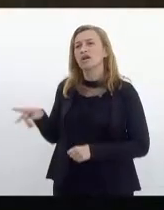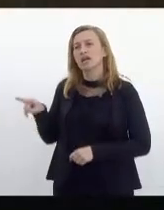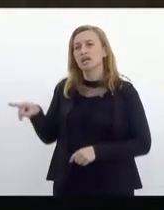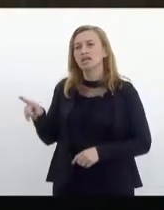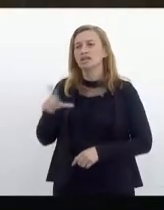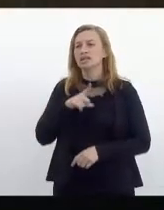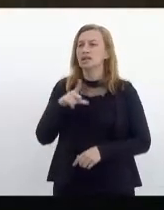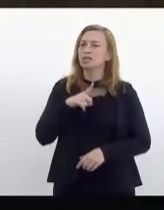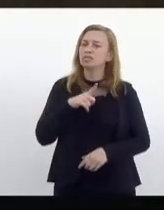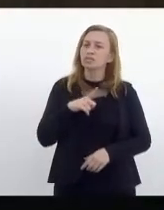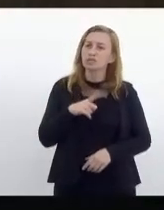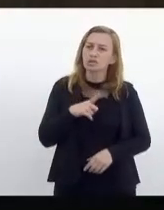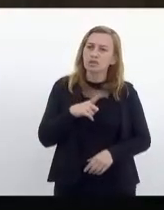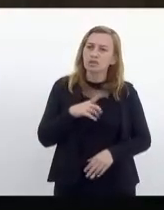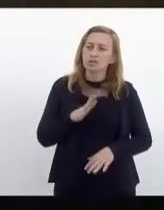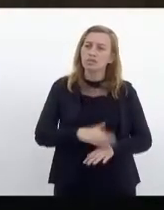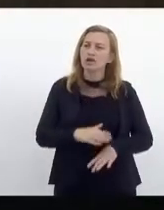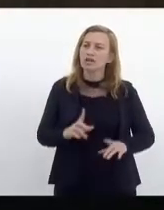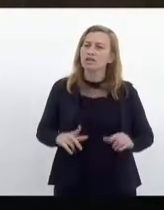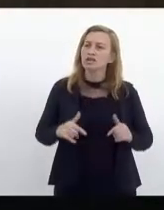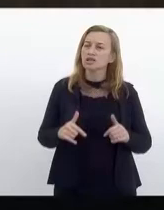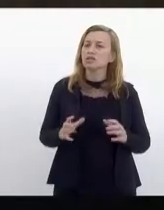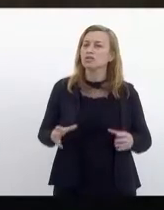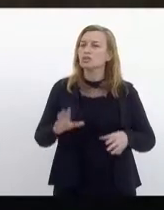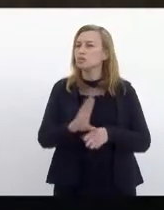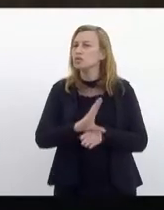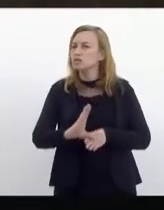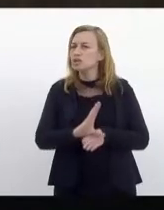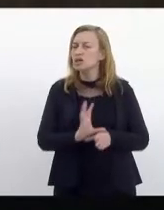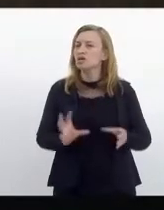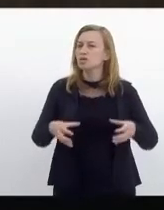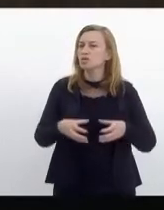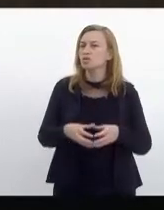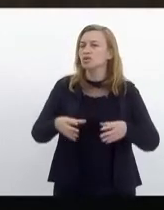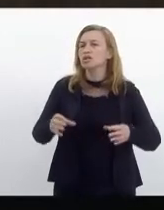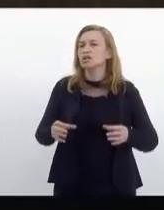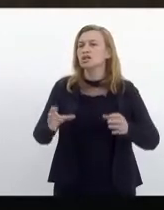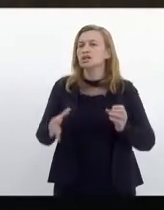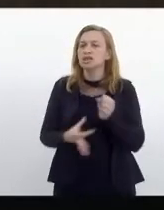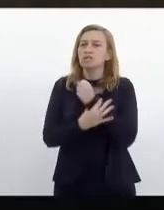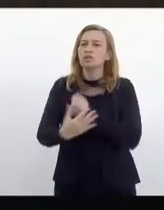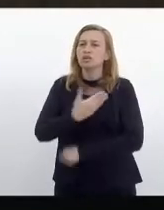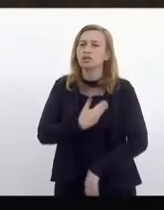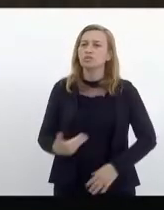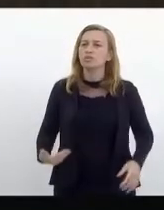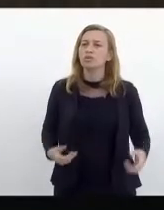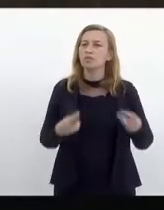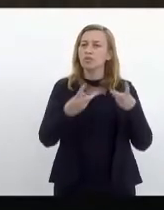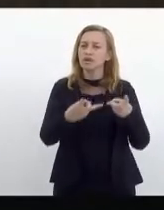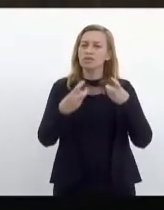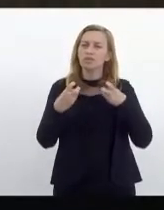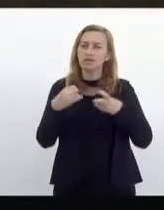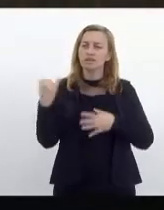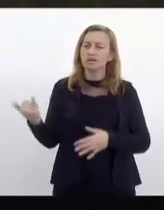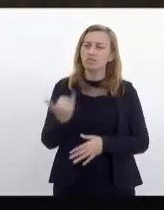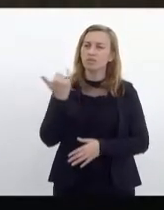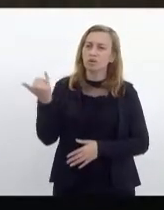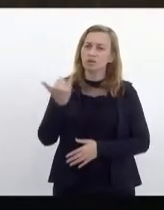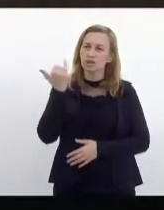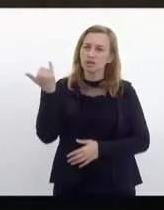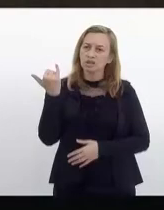temos um dos mais atuantes conselhos comunitários de segurança pública e percebemos então a